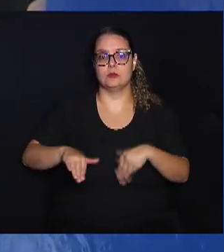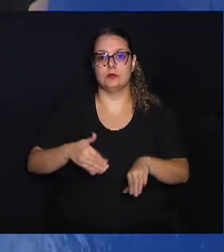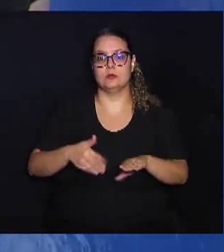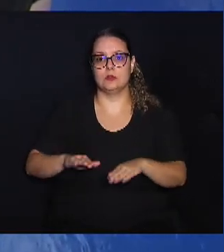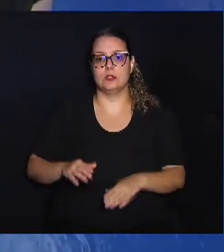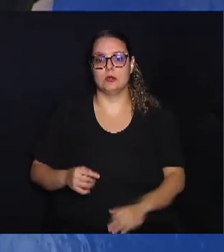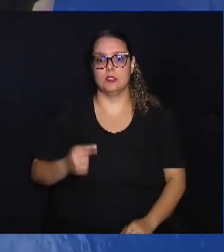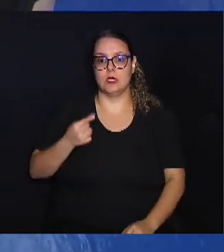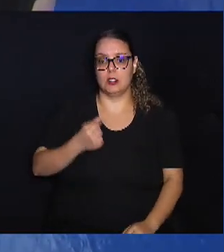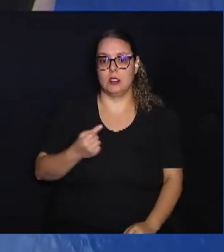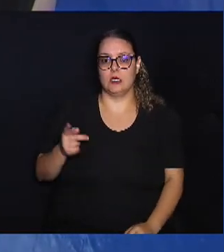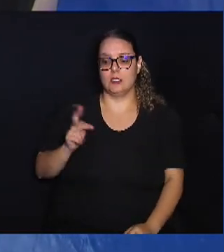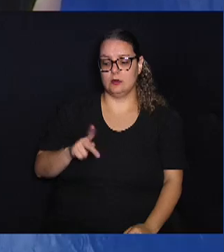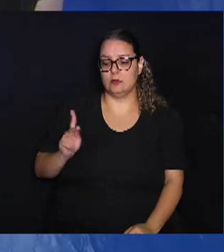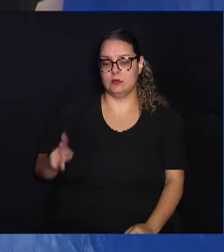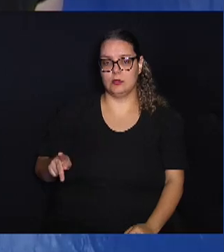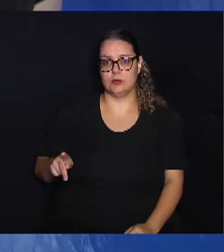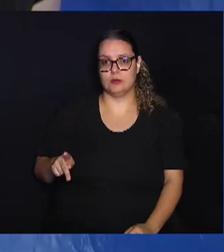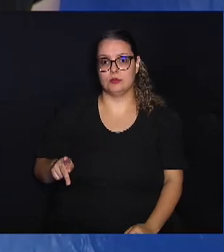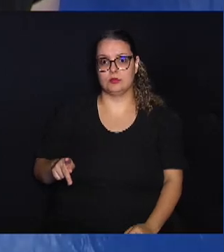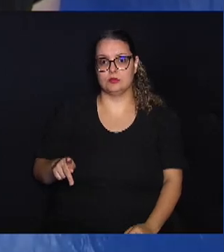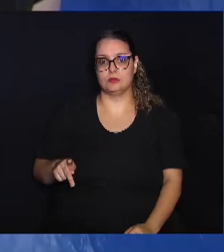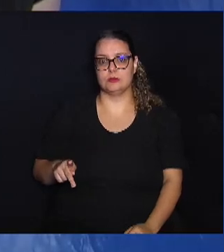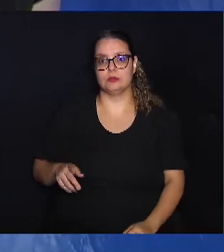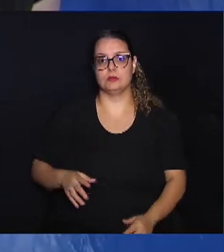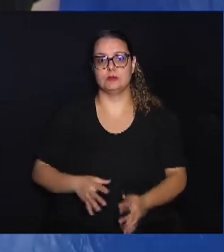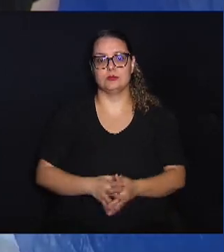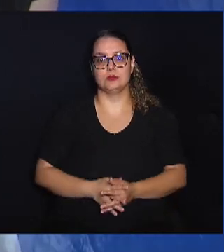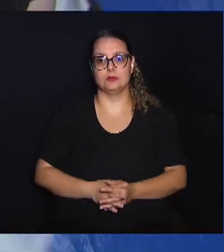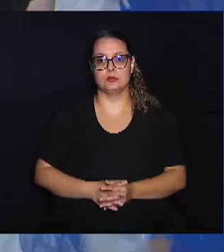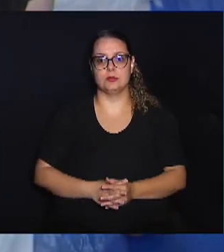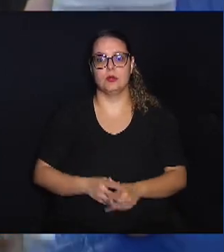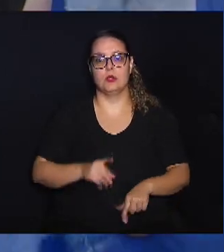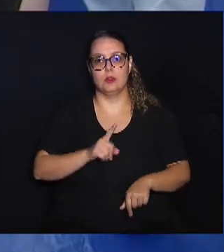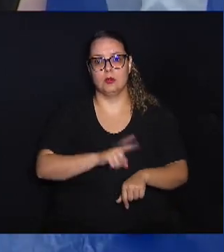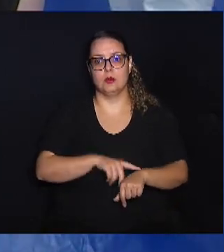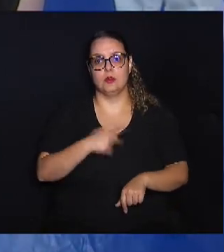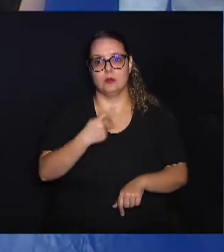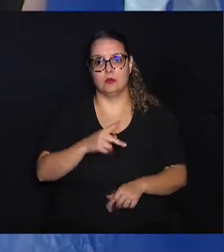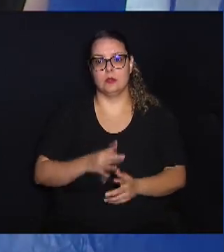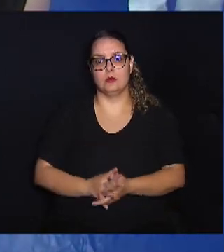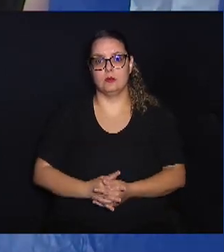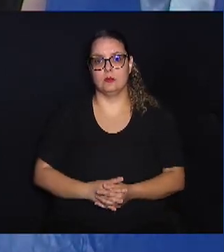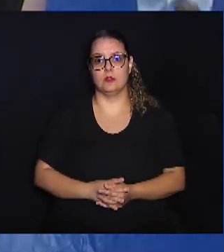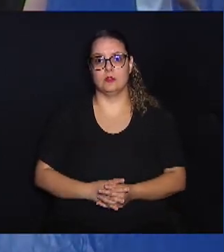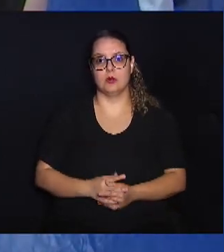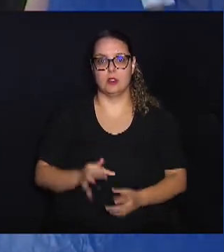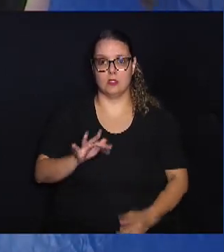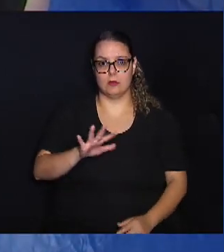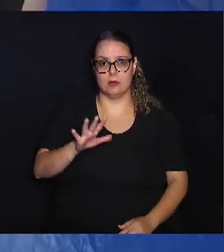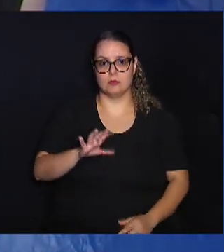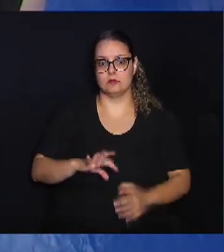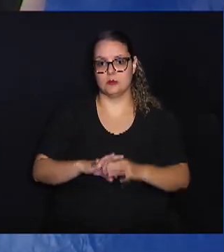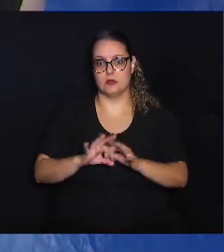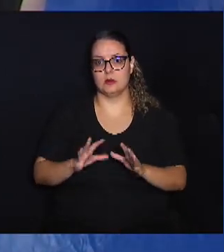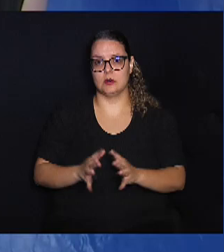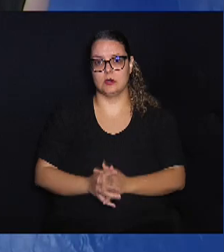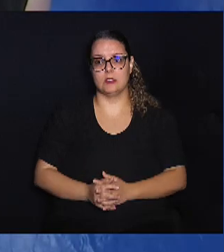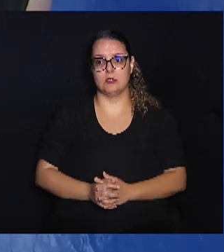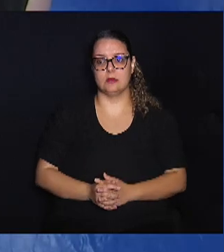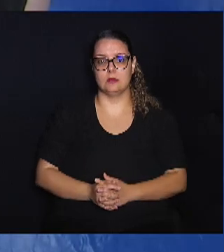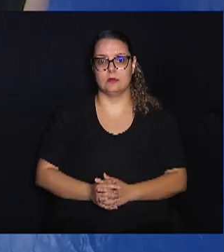Cada professor mantém o seu tempo, né? A federação permite isso, Federação Paulista de